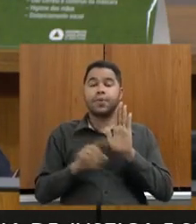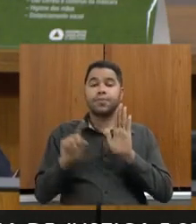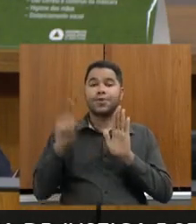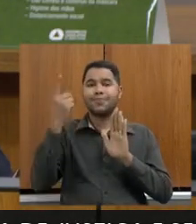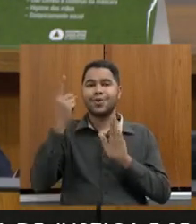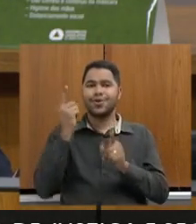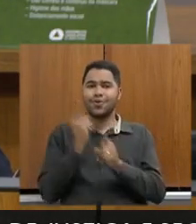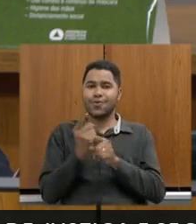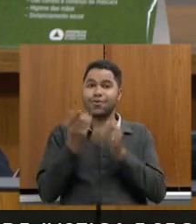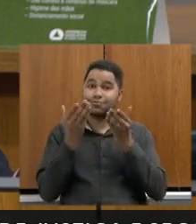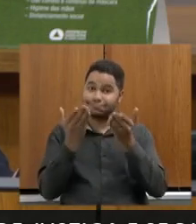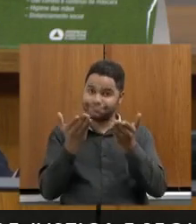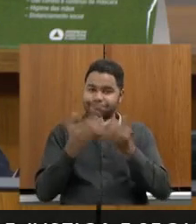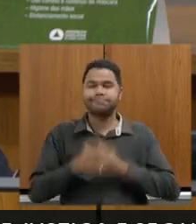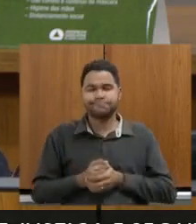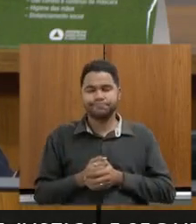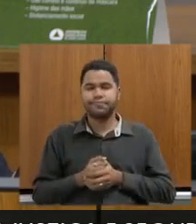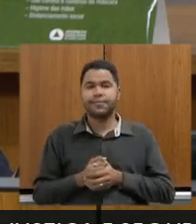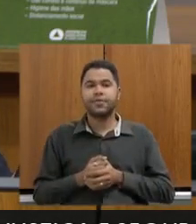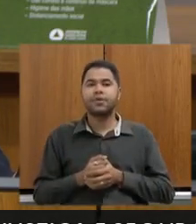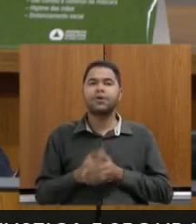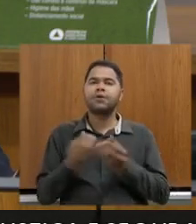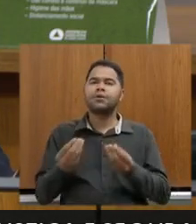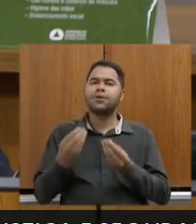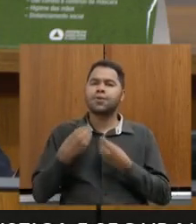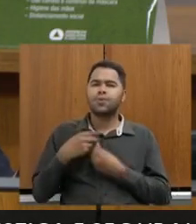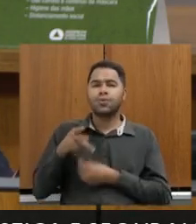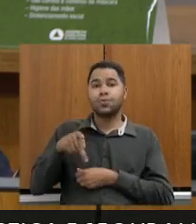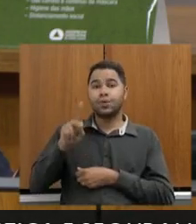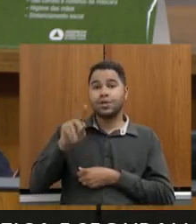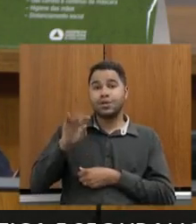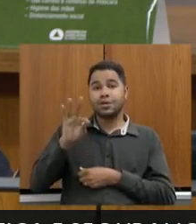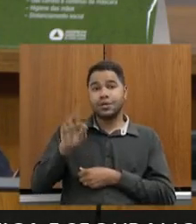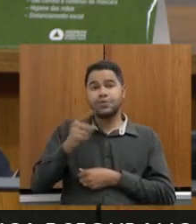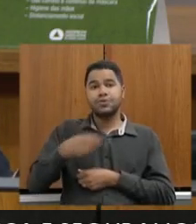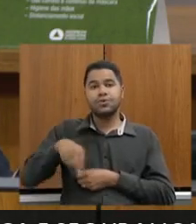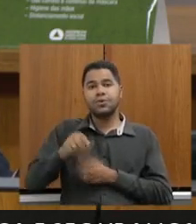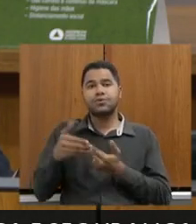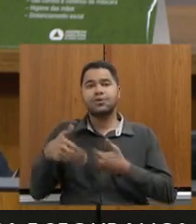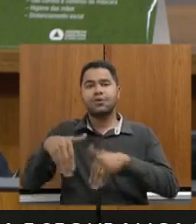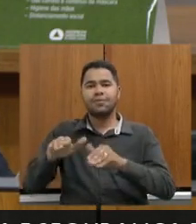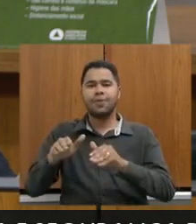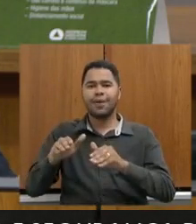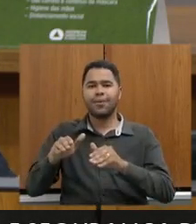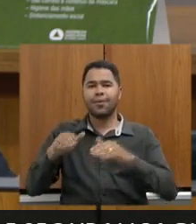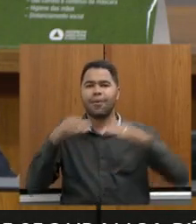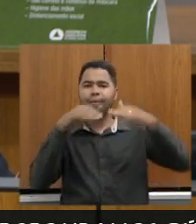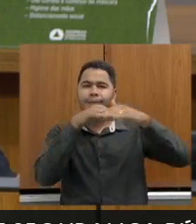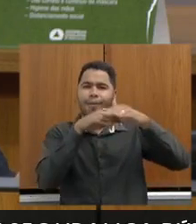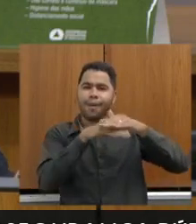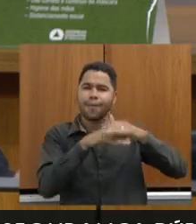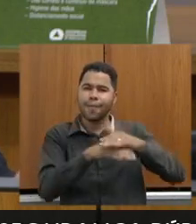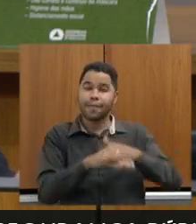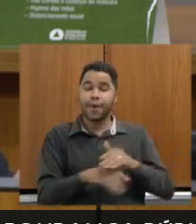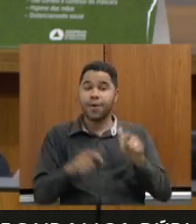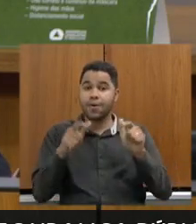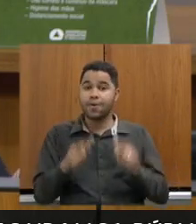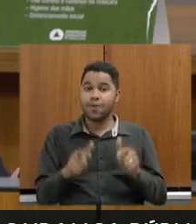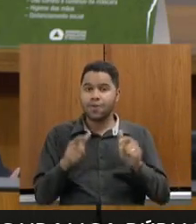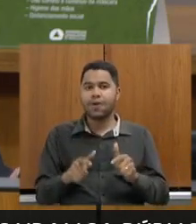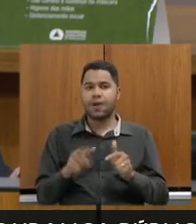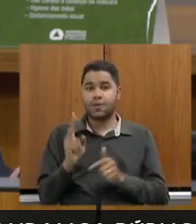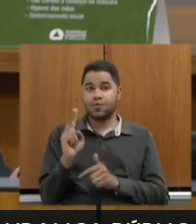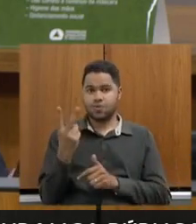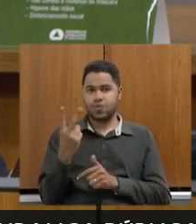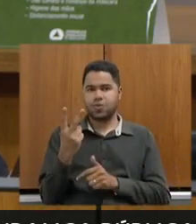encontros foi com é essa que foi entregar o kit e esse kit nós vamos lá no almoxarifado um almoxarifado no lugar que nós estamos